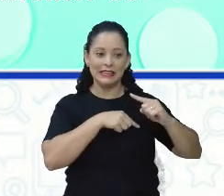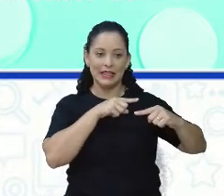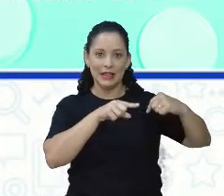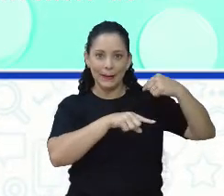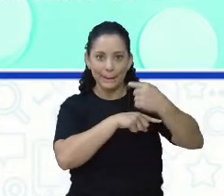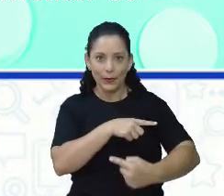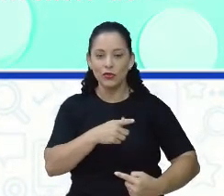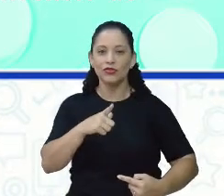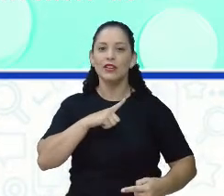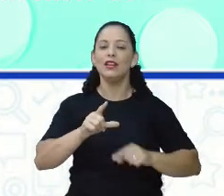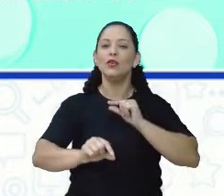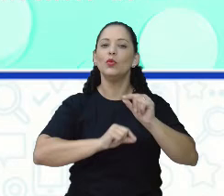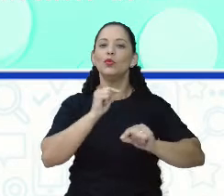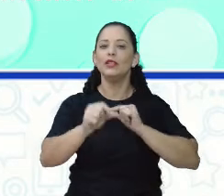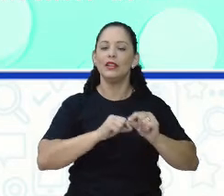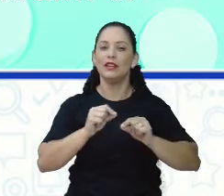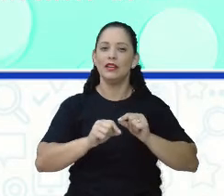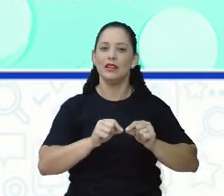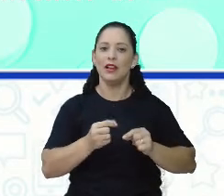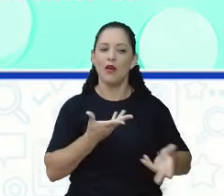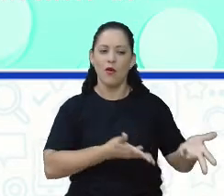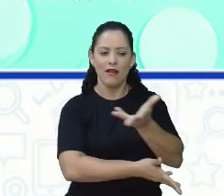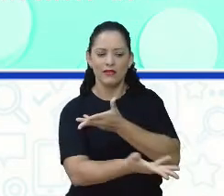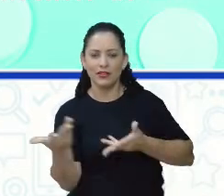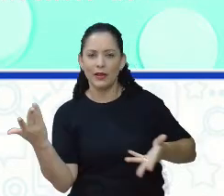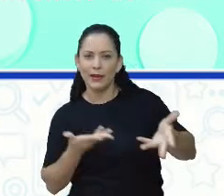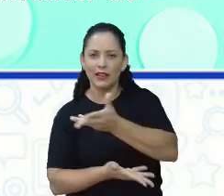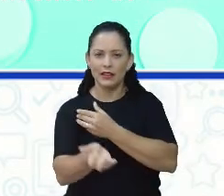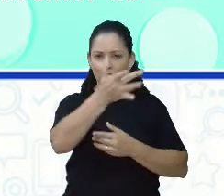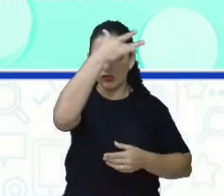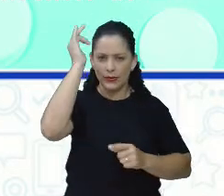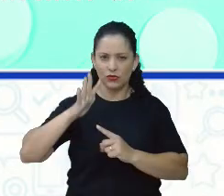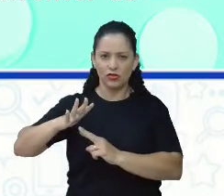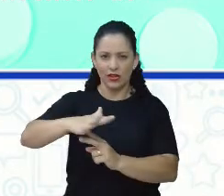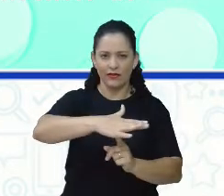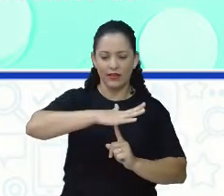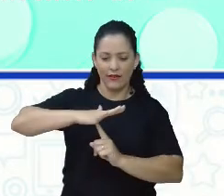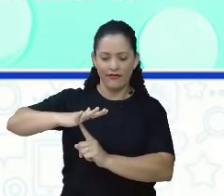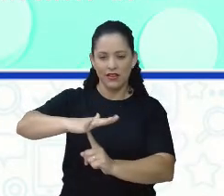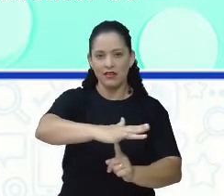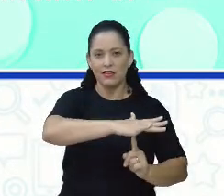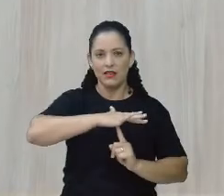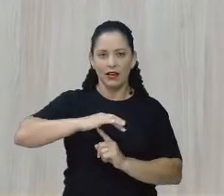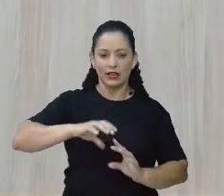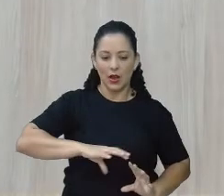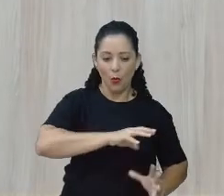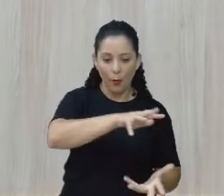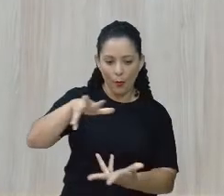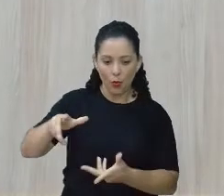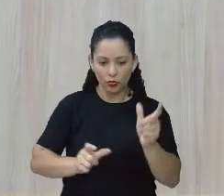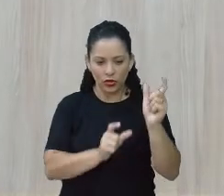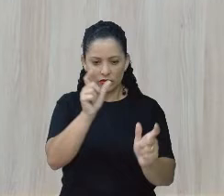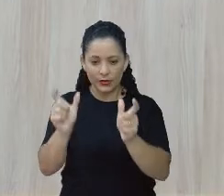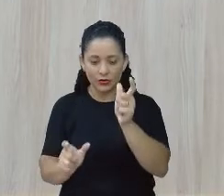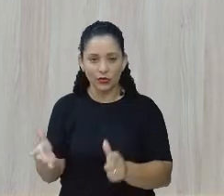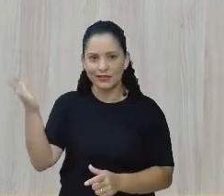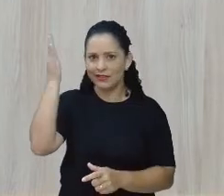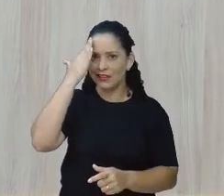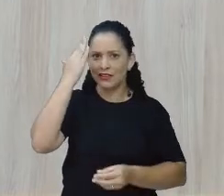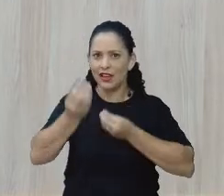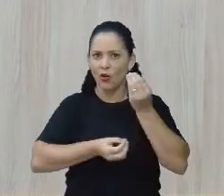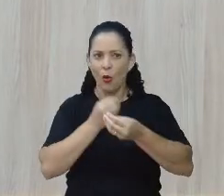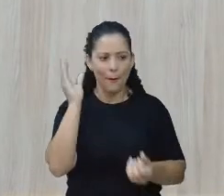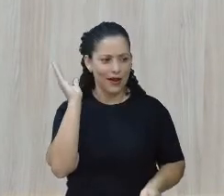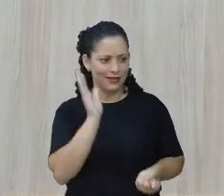grande envolvimento das pessoas que estavam na feira, um grande interesse mundial em entender como era o invento de